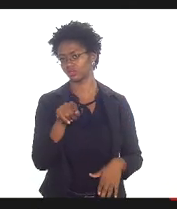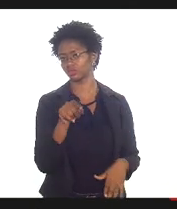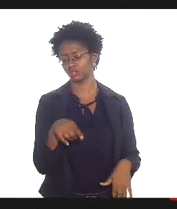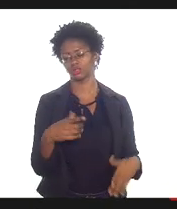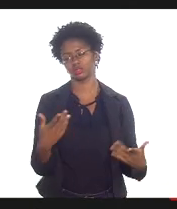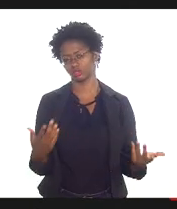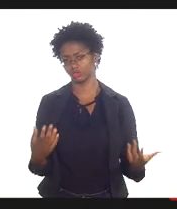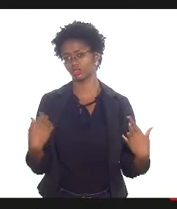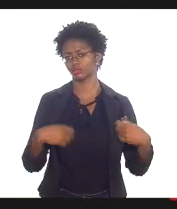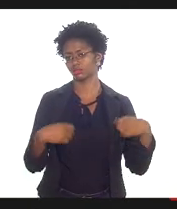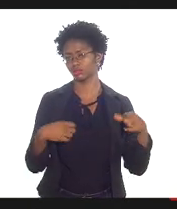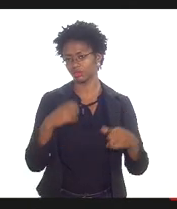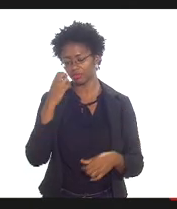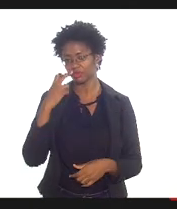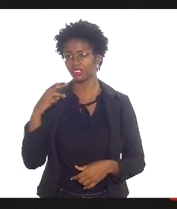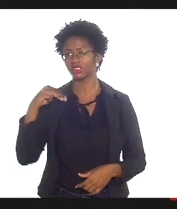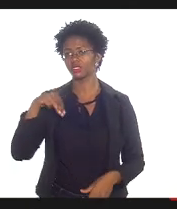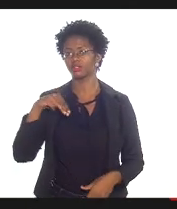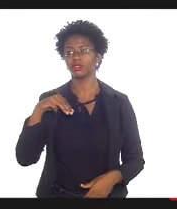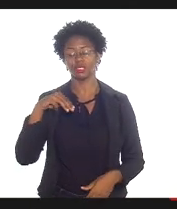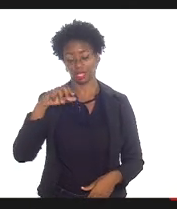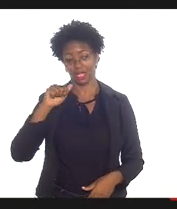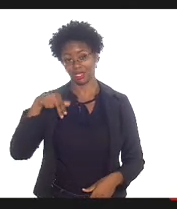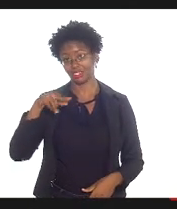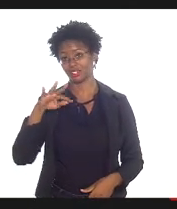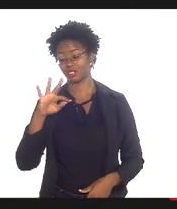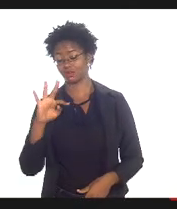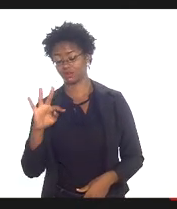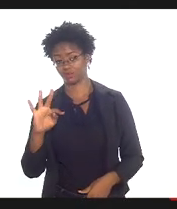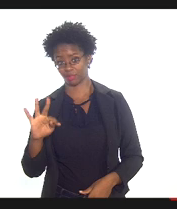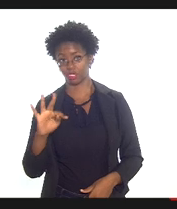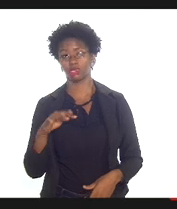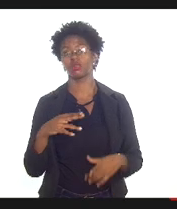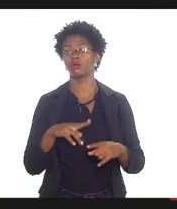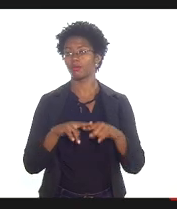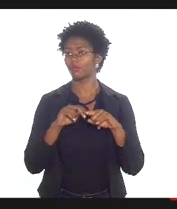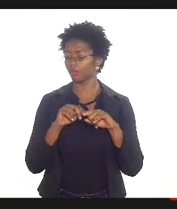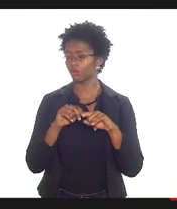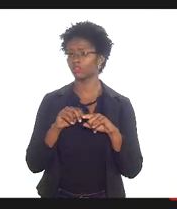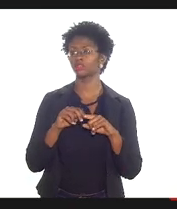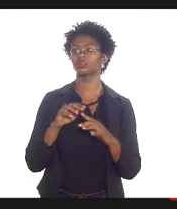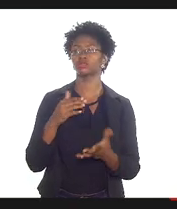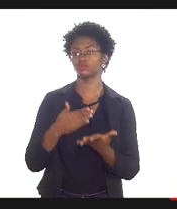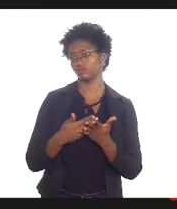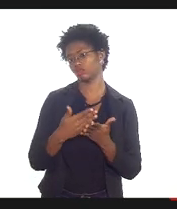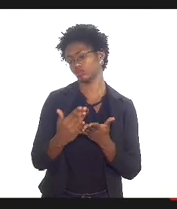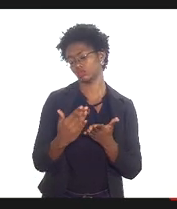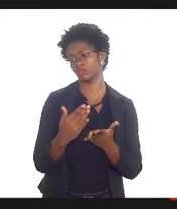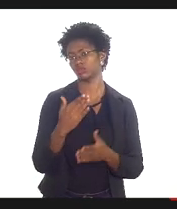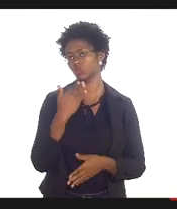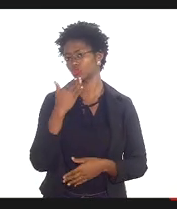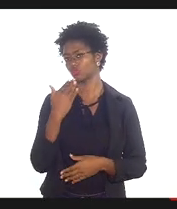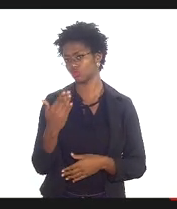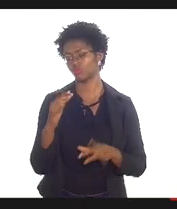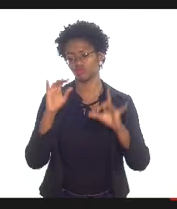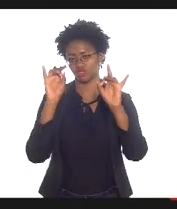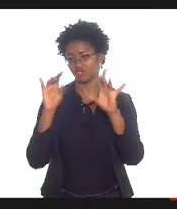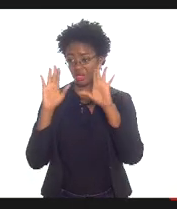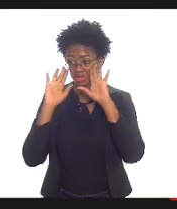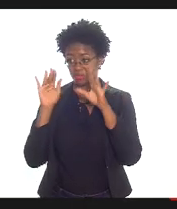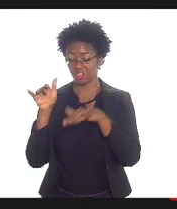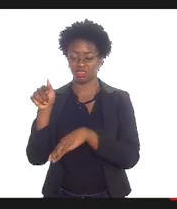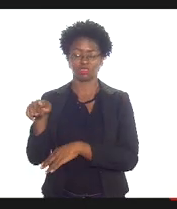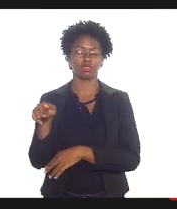para a ANP uma obrigação de definir isso de uma forma muito